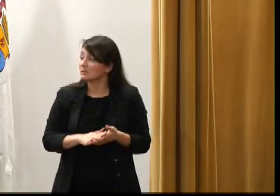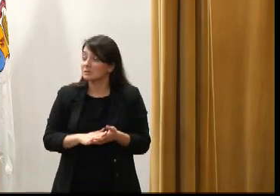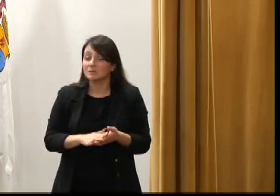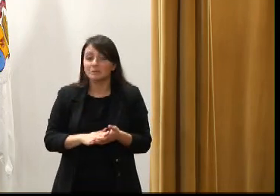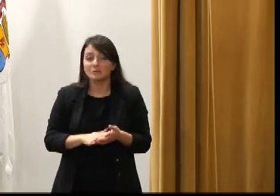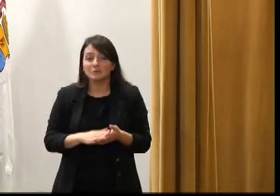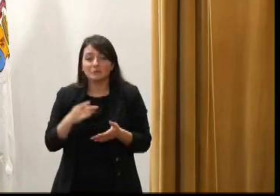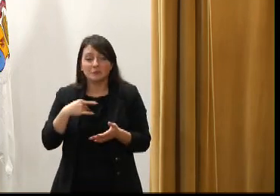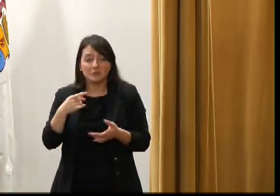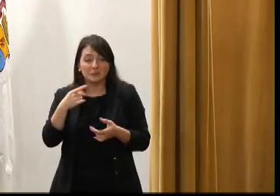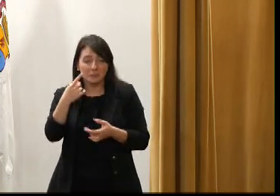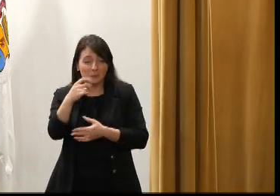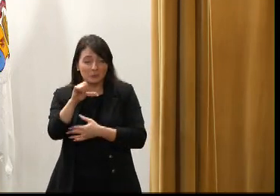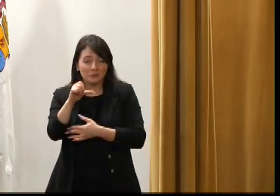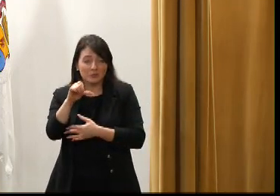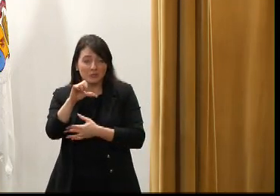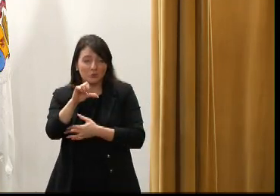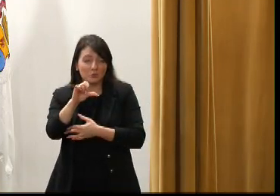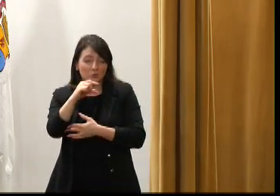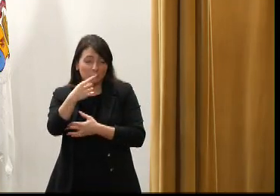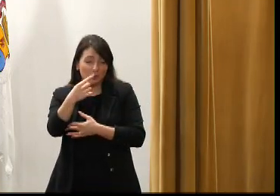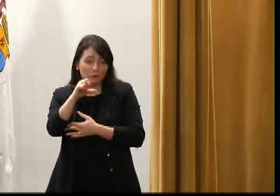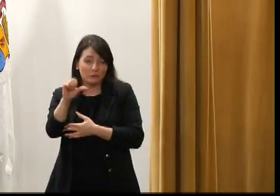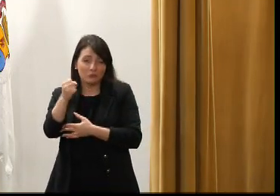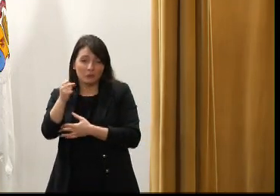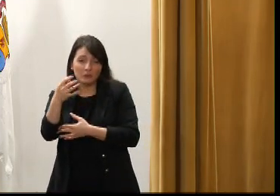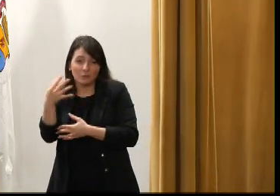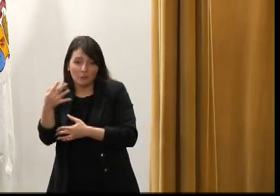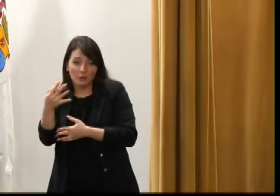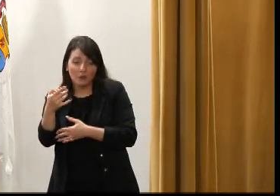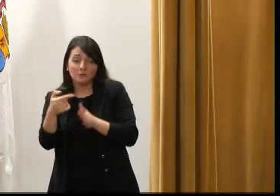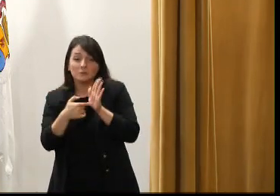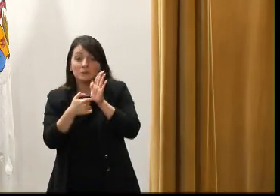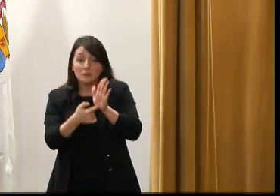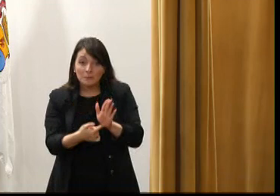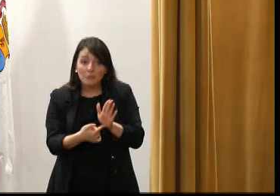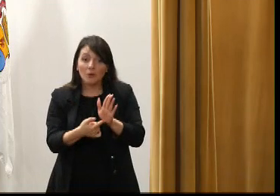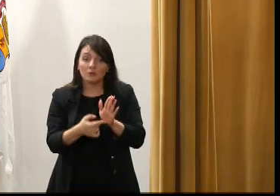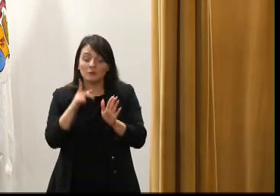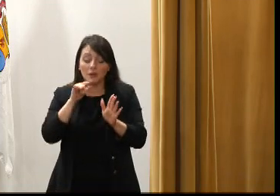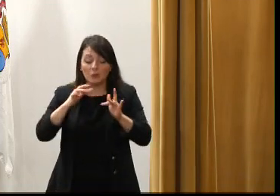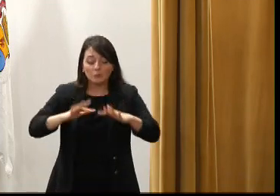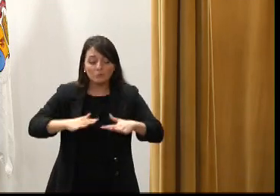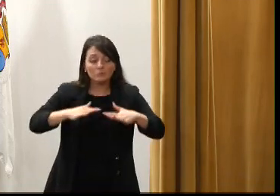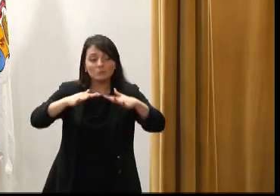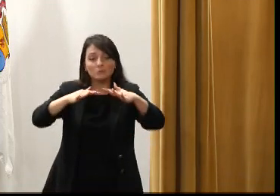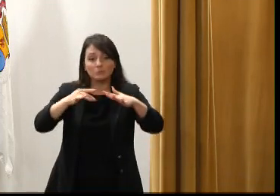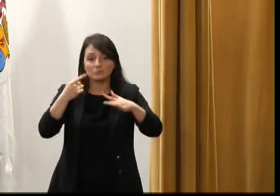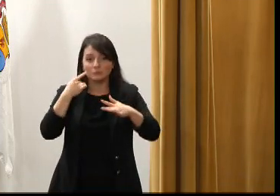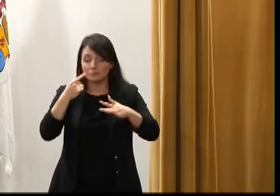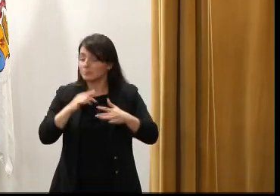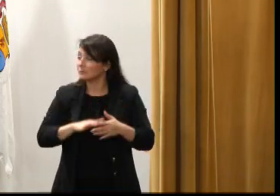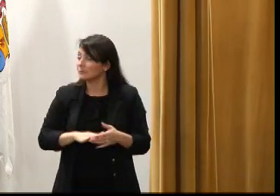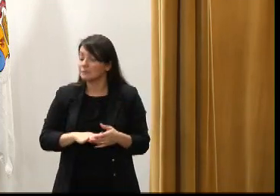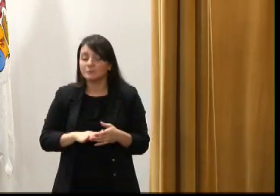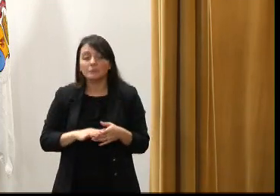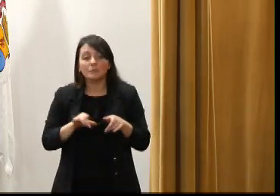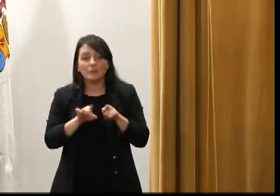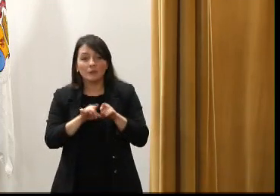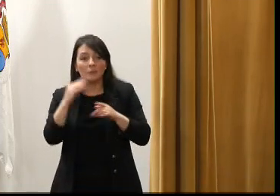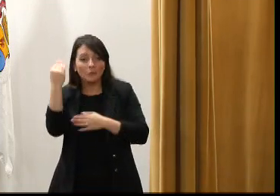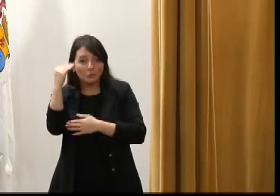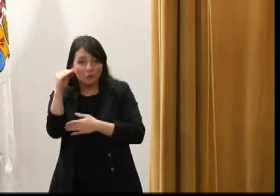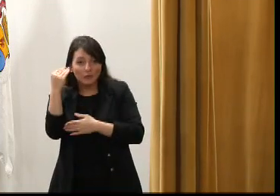Atlas, é de 1984, e ela mostra, então, a inundação aqui na área deltaica. Porto Alegre,